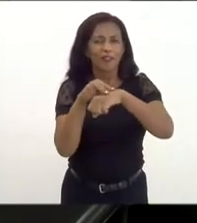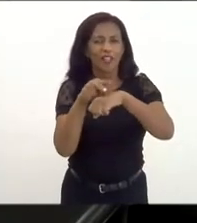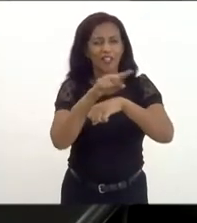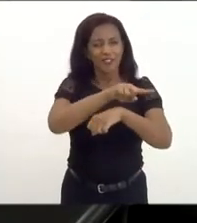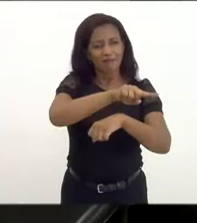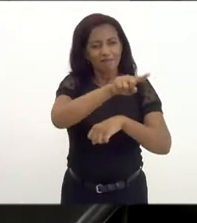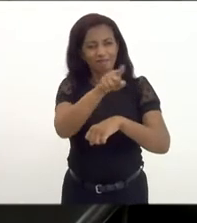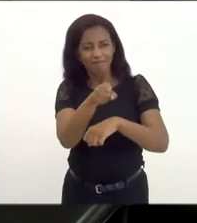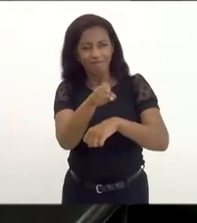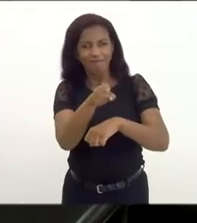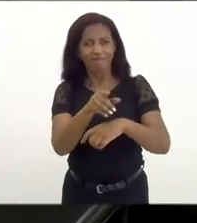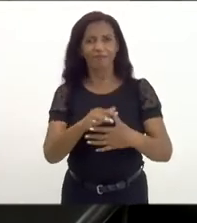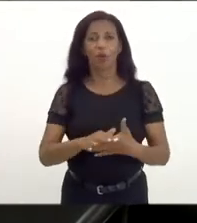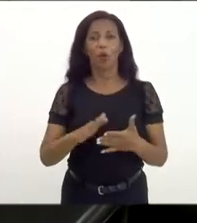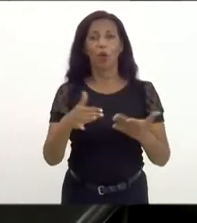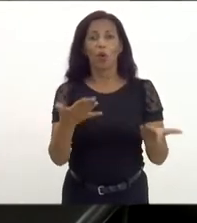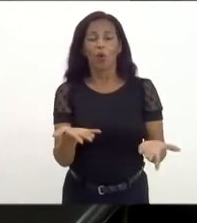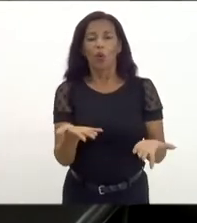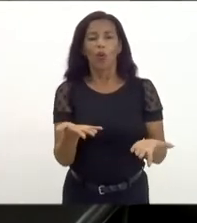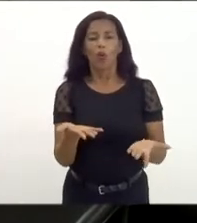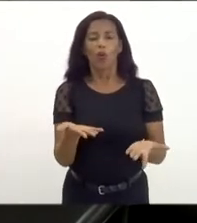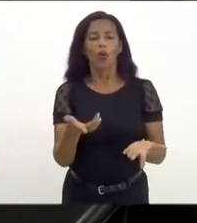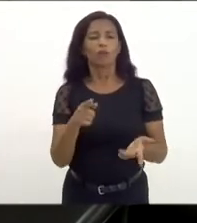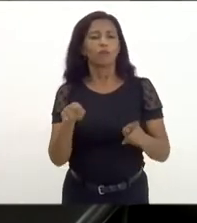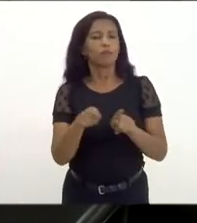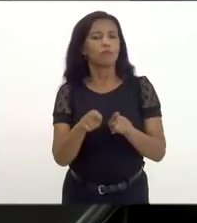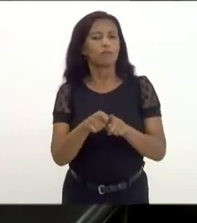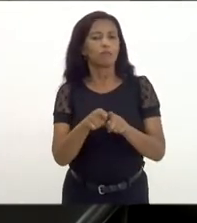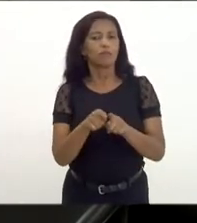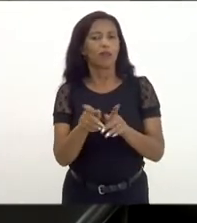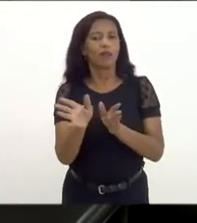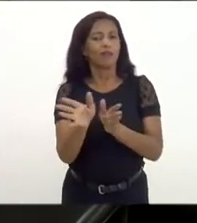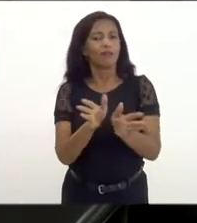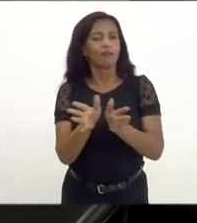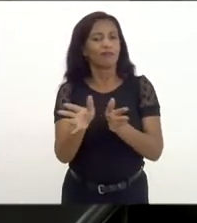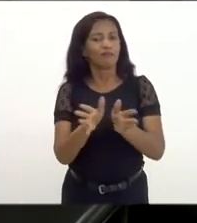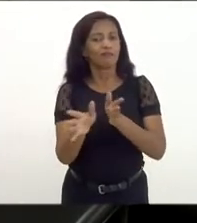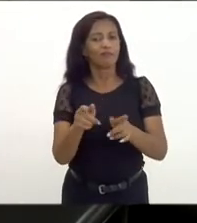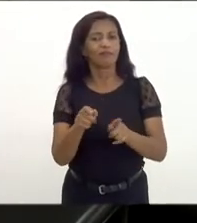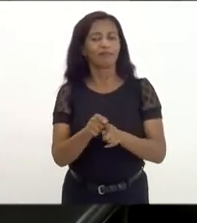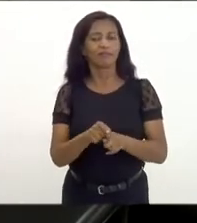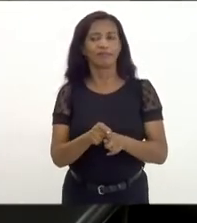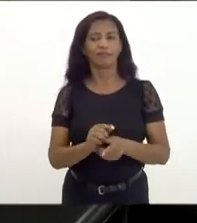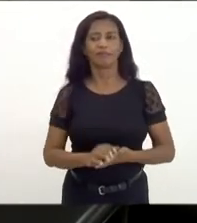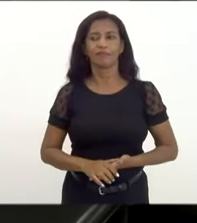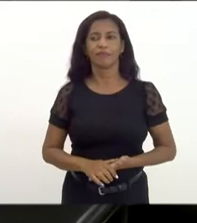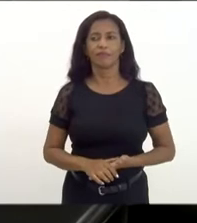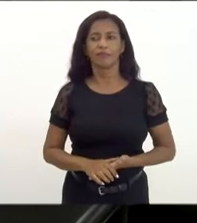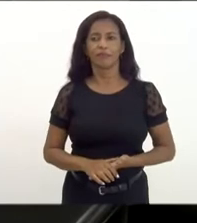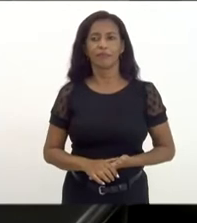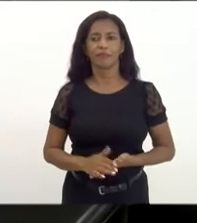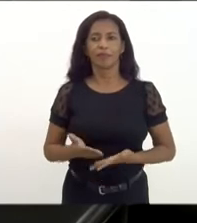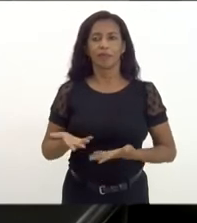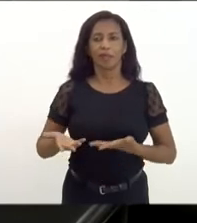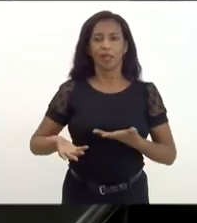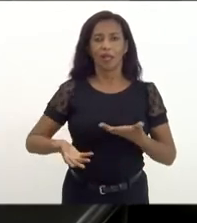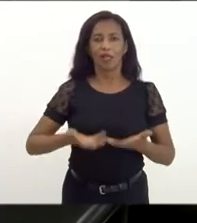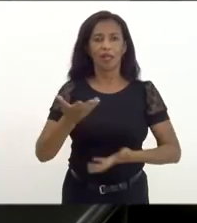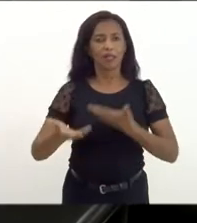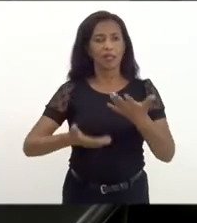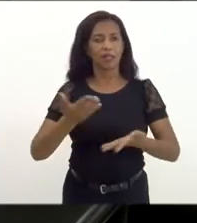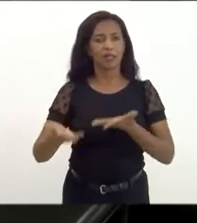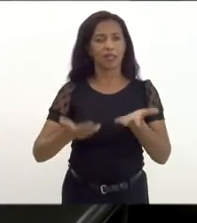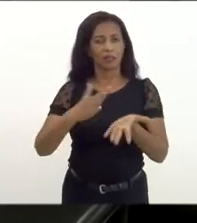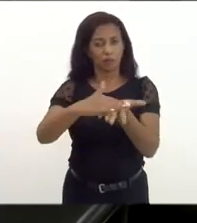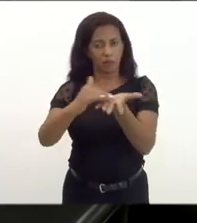o corpo a vantajosidade Ea viabilidade da da iniciação do processo